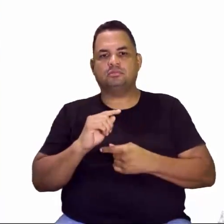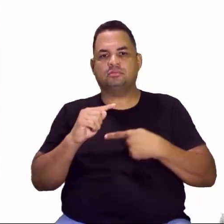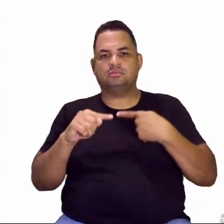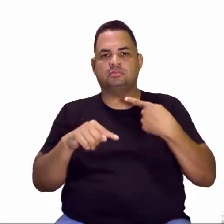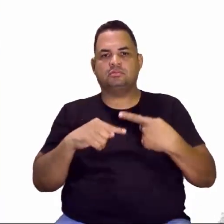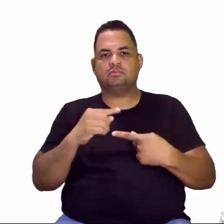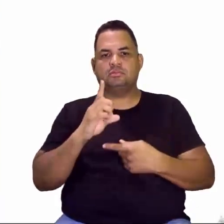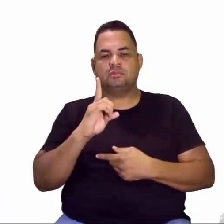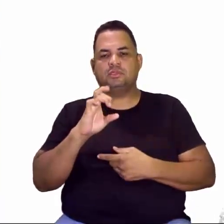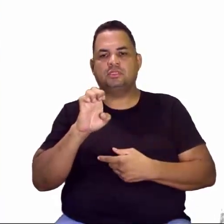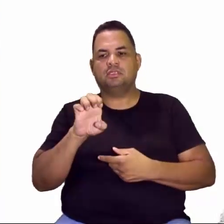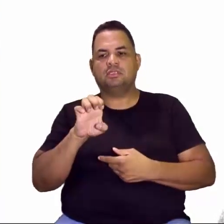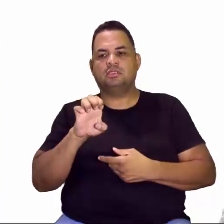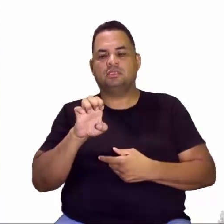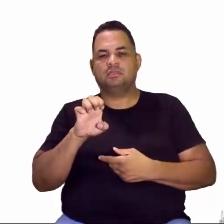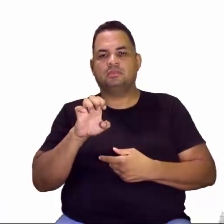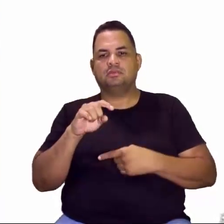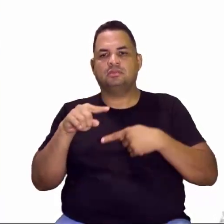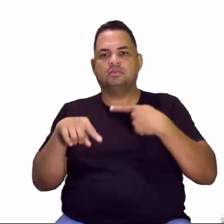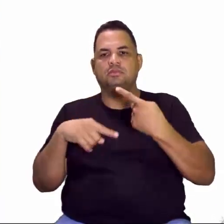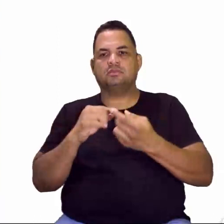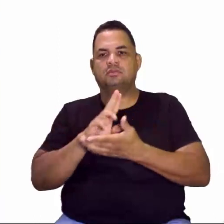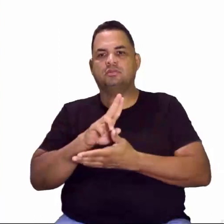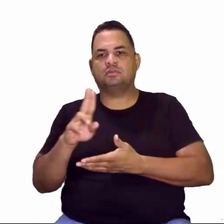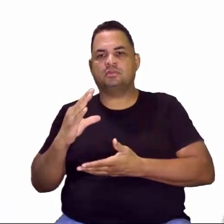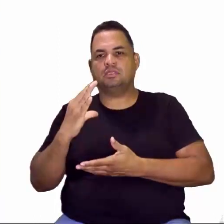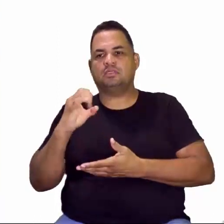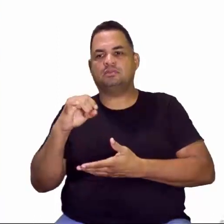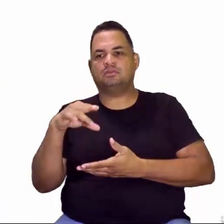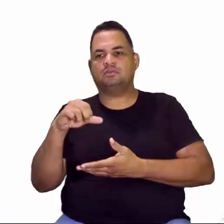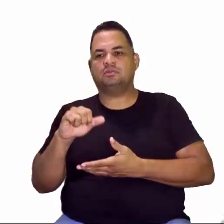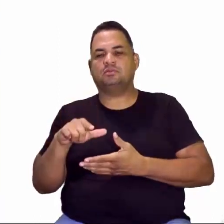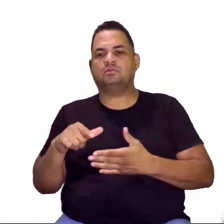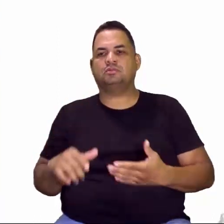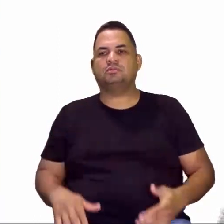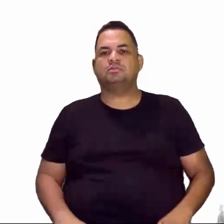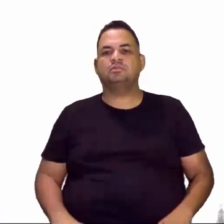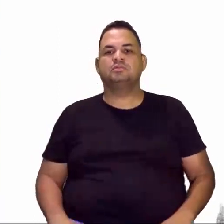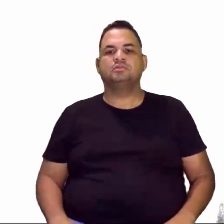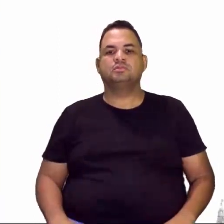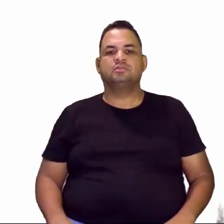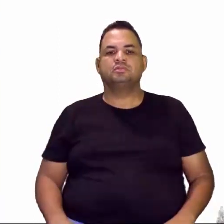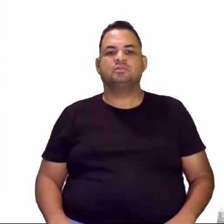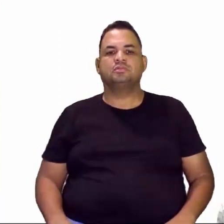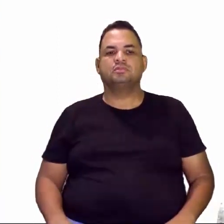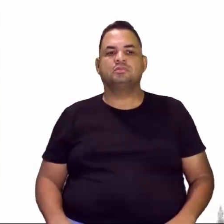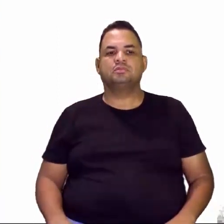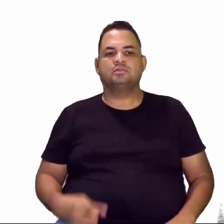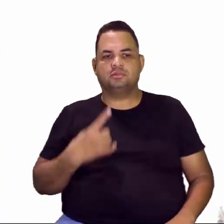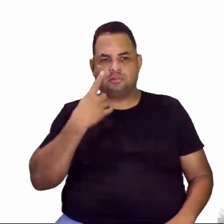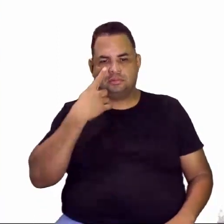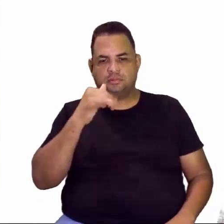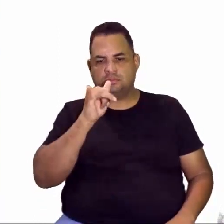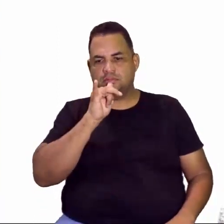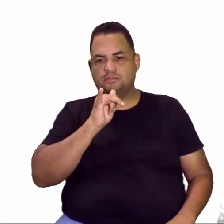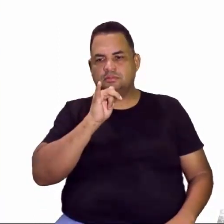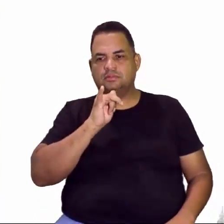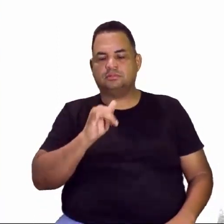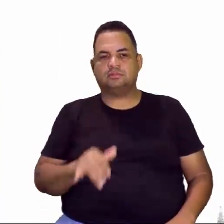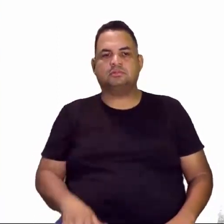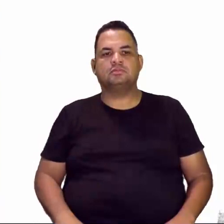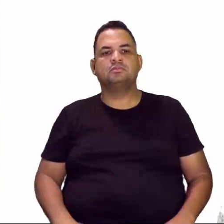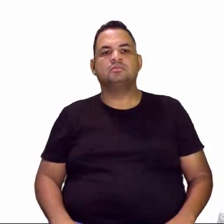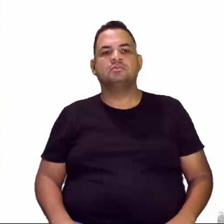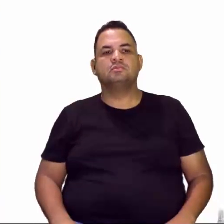seguido de e logo após o nome do cátion. Então, nesse caso aqui, a gente viu os exemplos, por